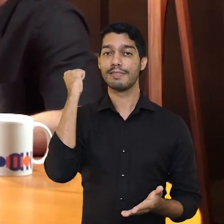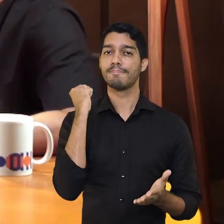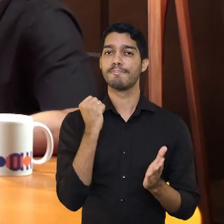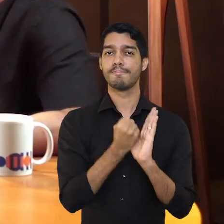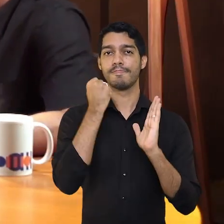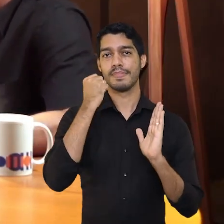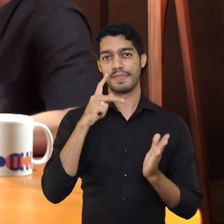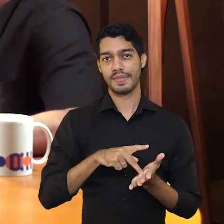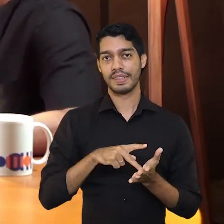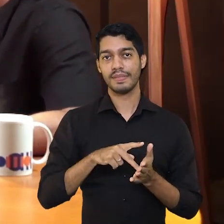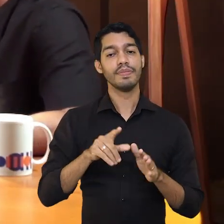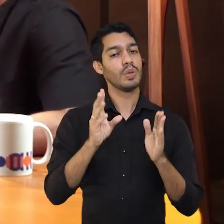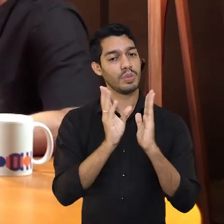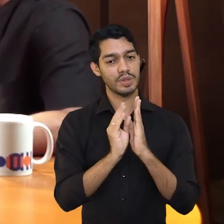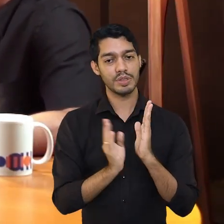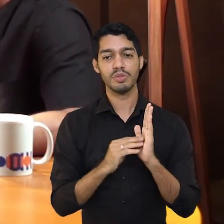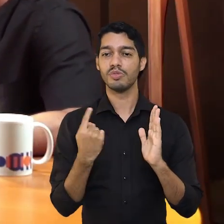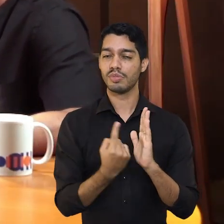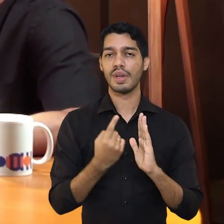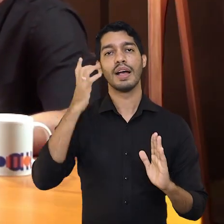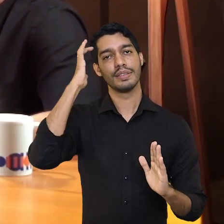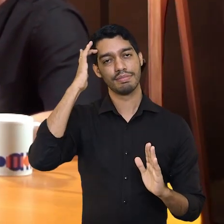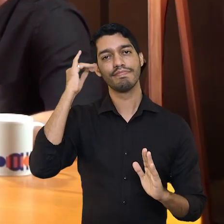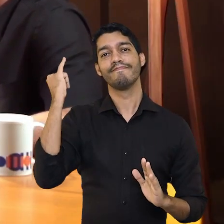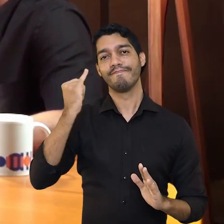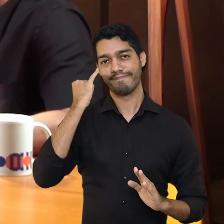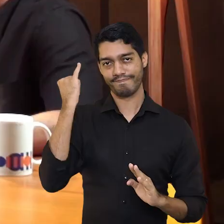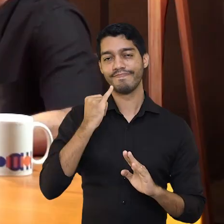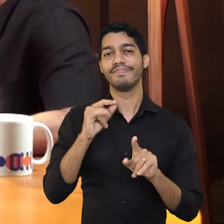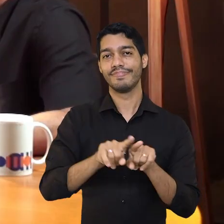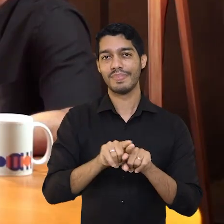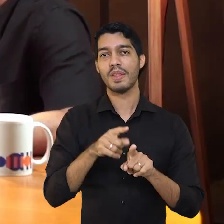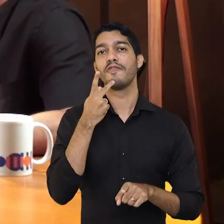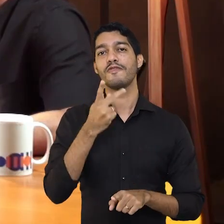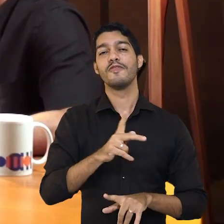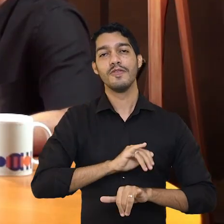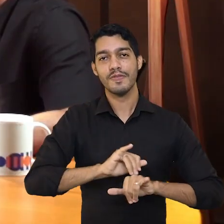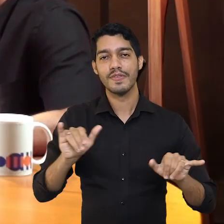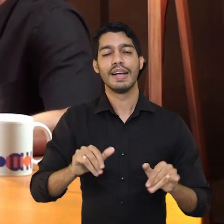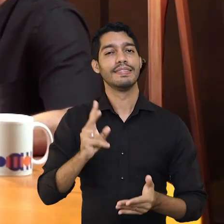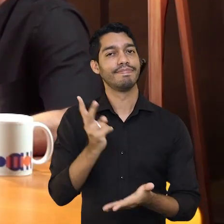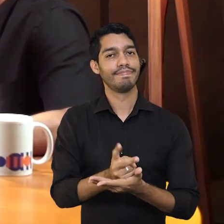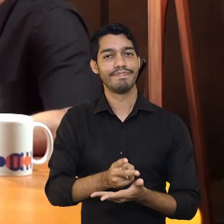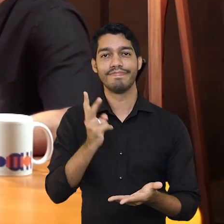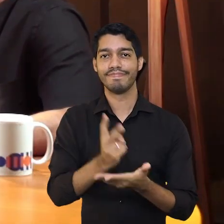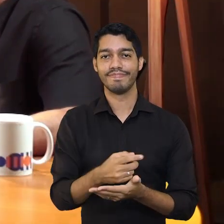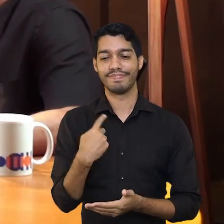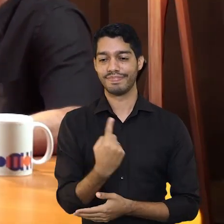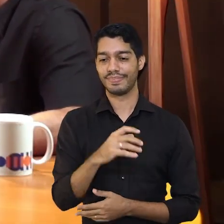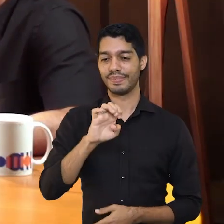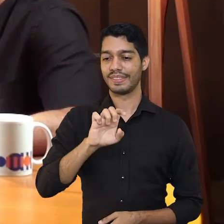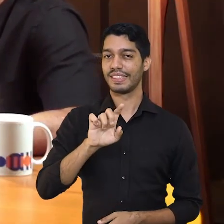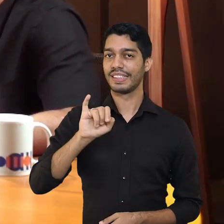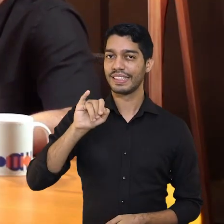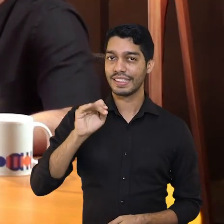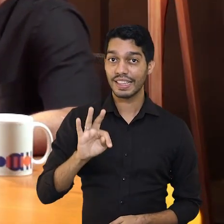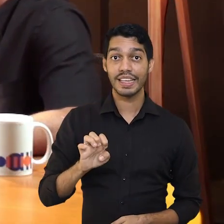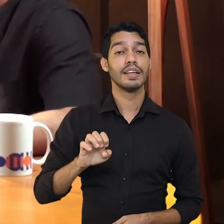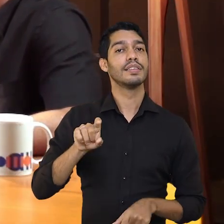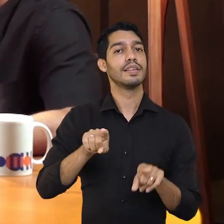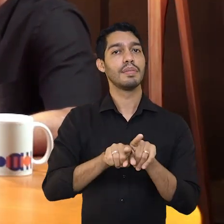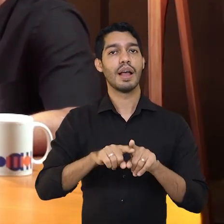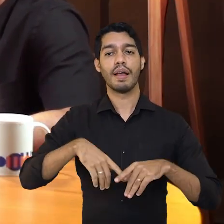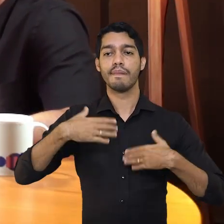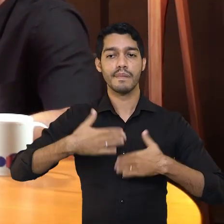para fazer com que esses alunos tenham realmente experiências de aprendizado que sejam marcantes, para além do conteúdo, que a gente acha super importante